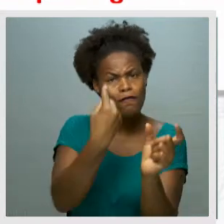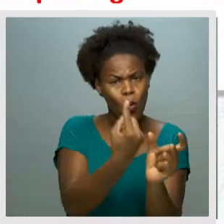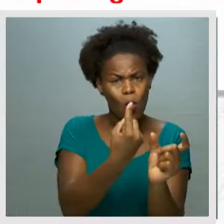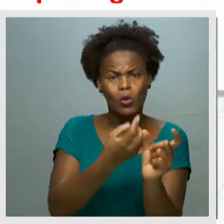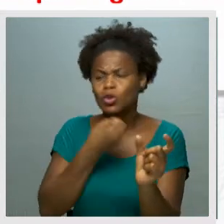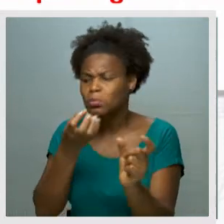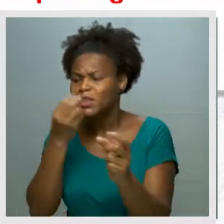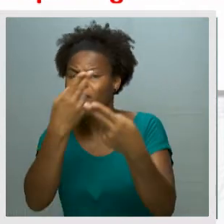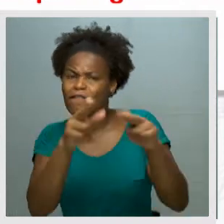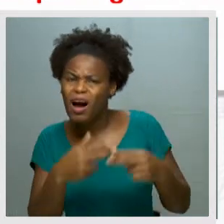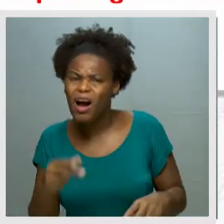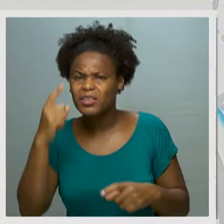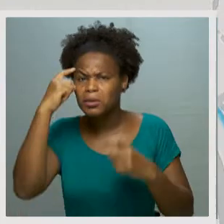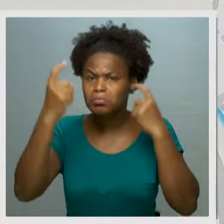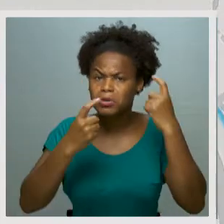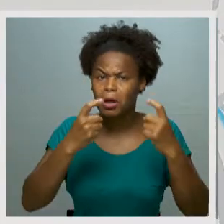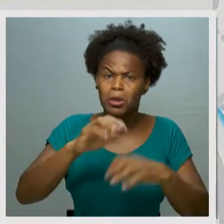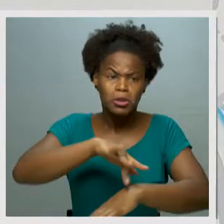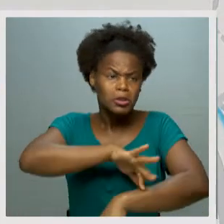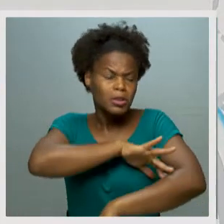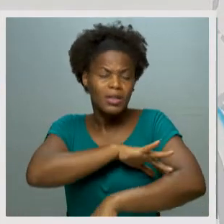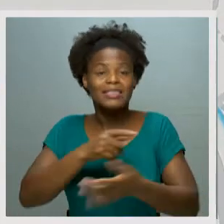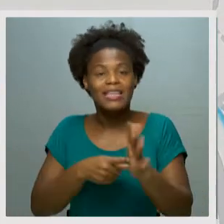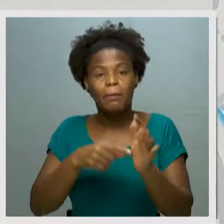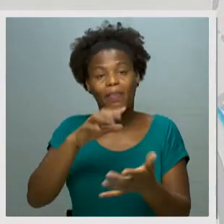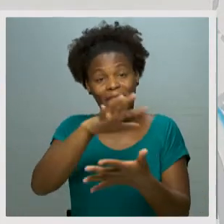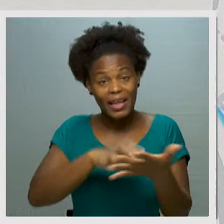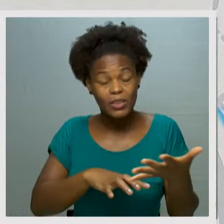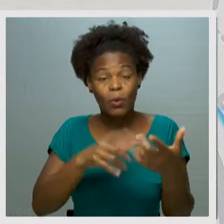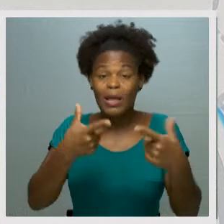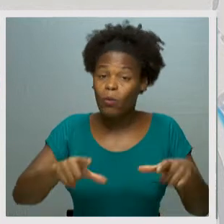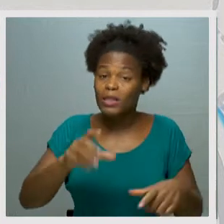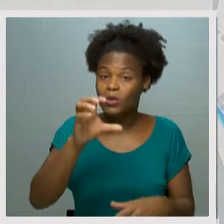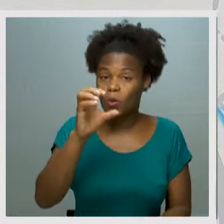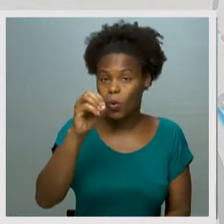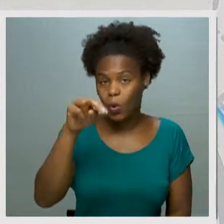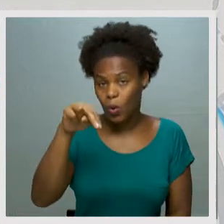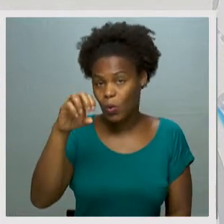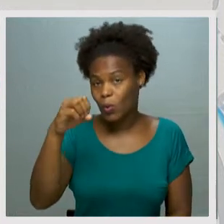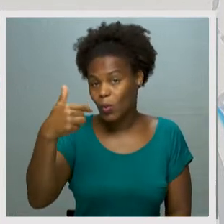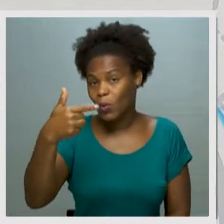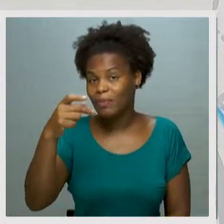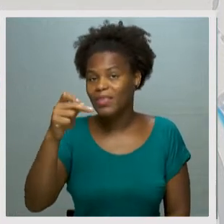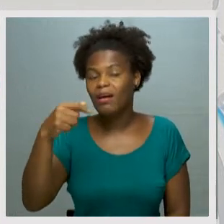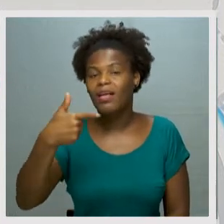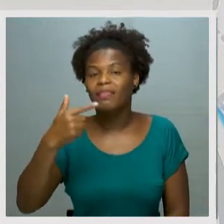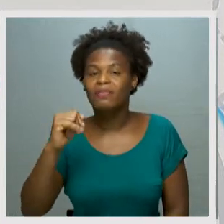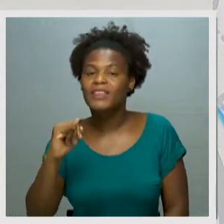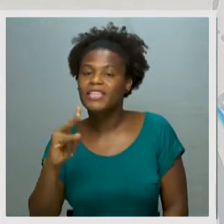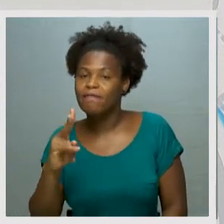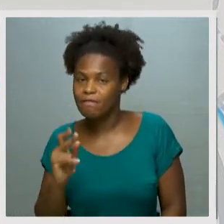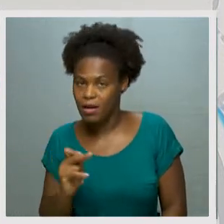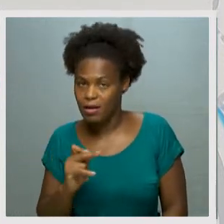significados, reflexões e emoções. Ou seja, um texto literário, a linguagem conotativa. Por isso, a linguagem